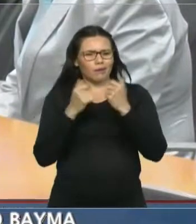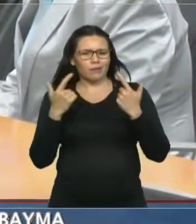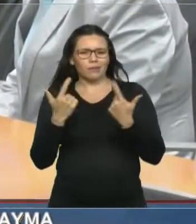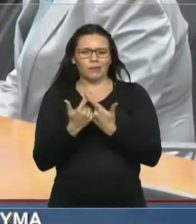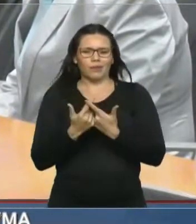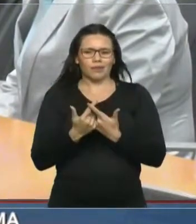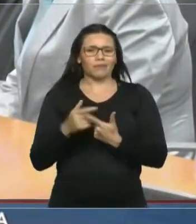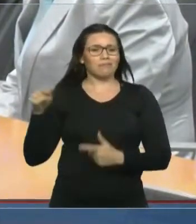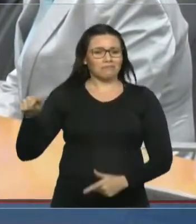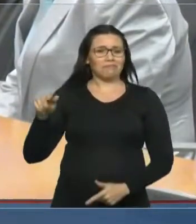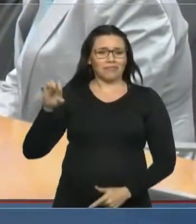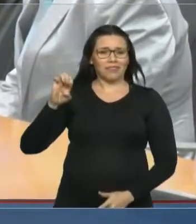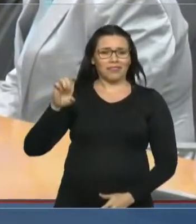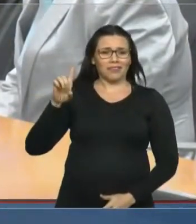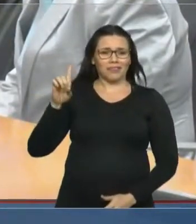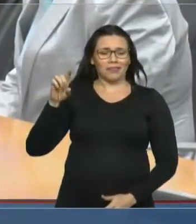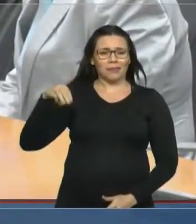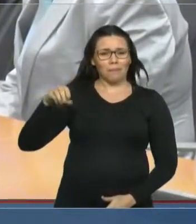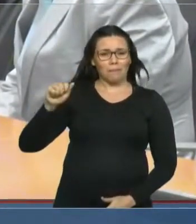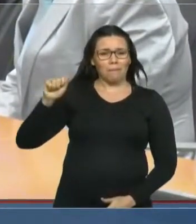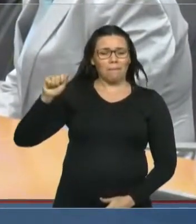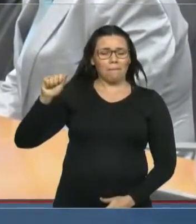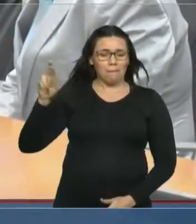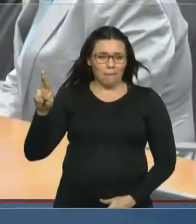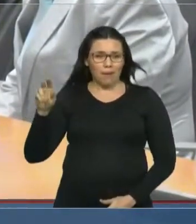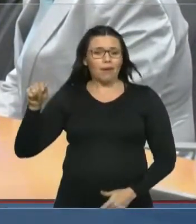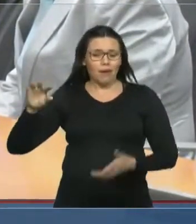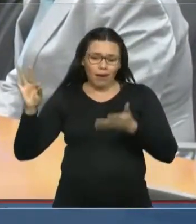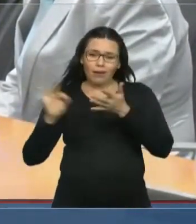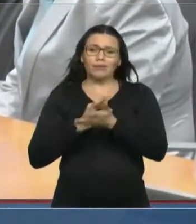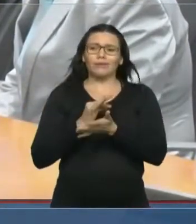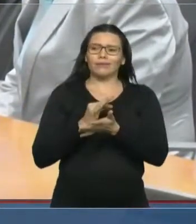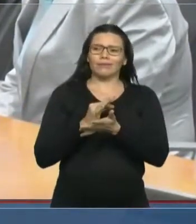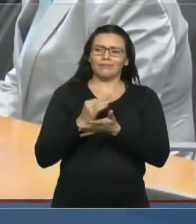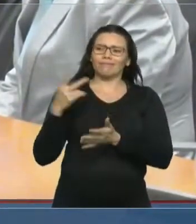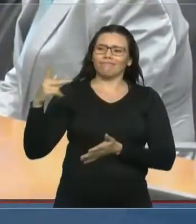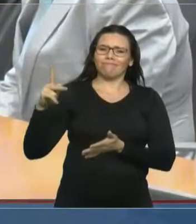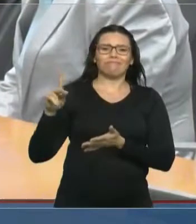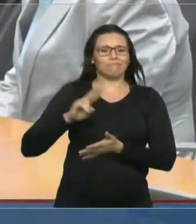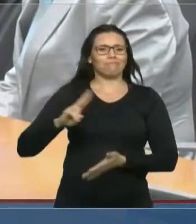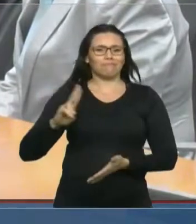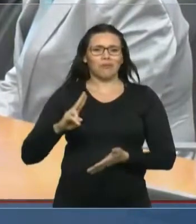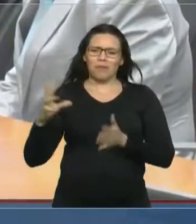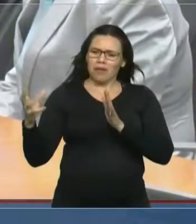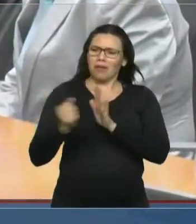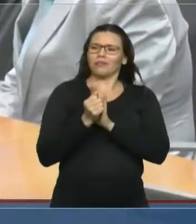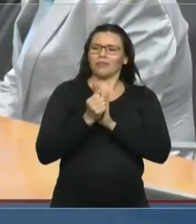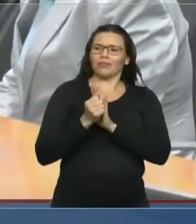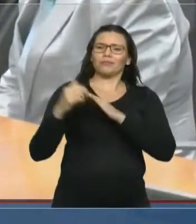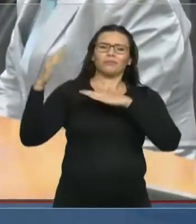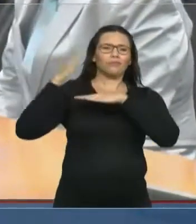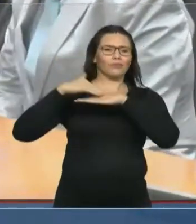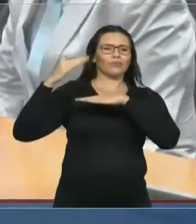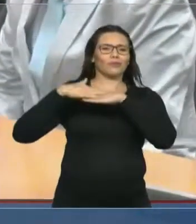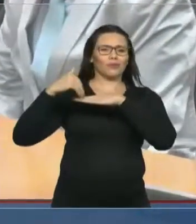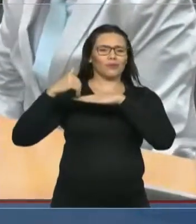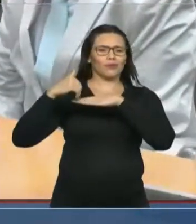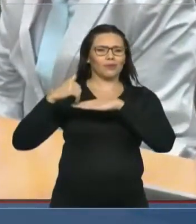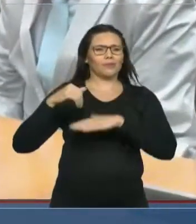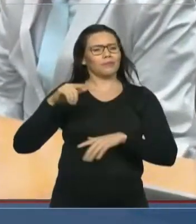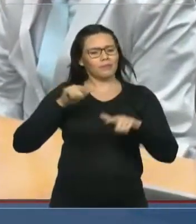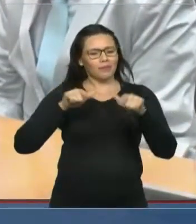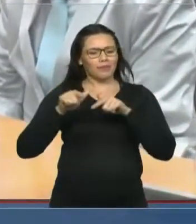que o senhor esteja aí com o devido registro na minha história, tendo me nomeado, à